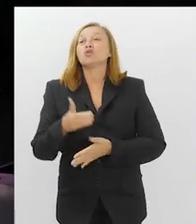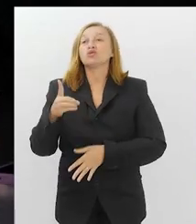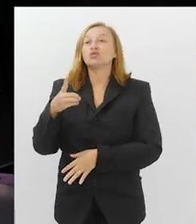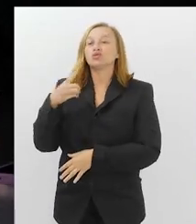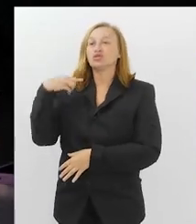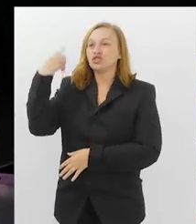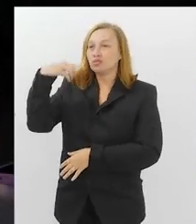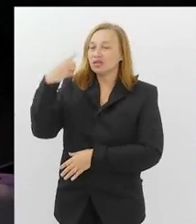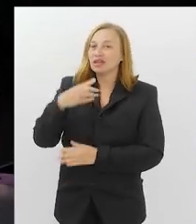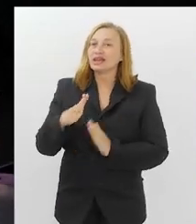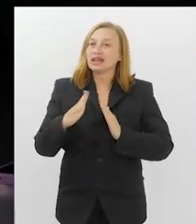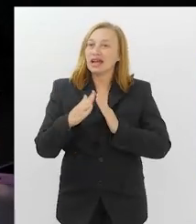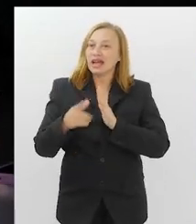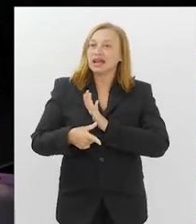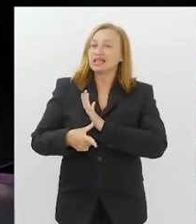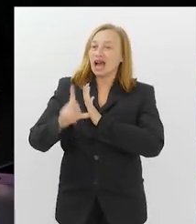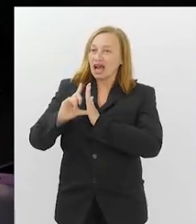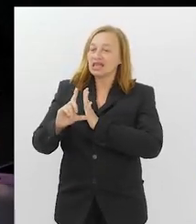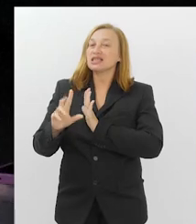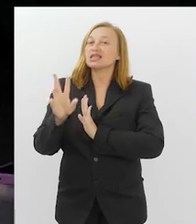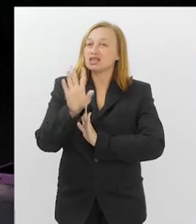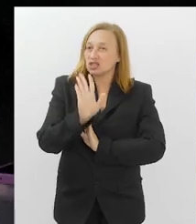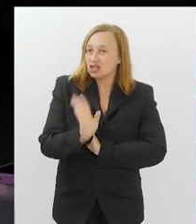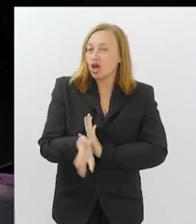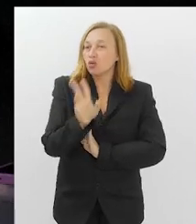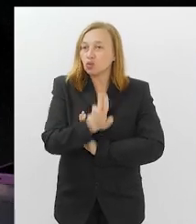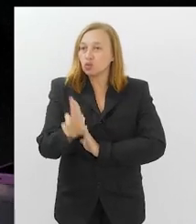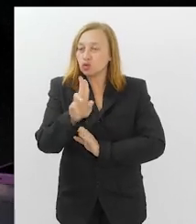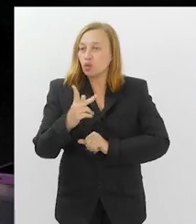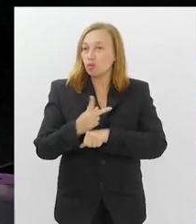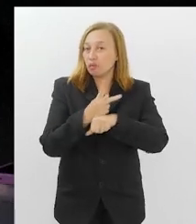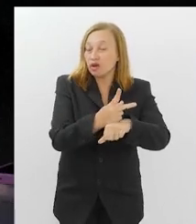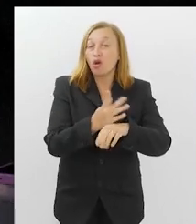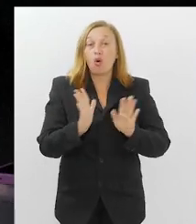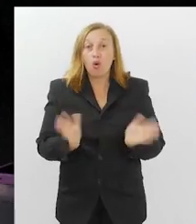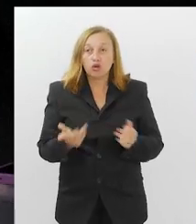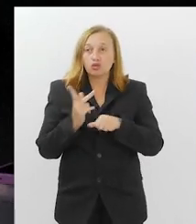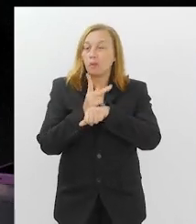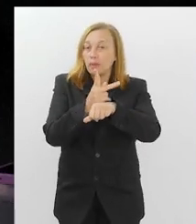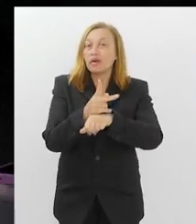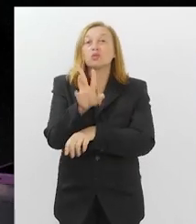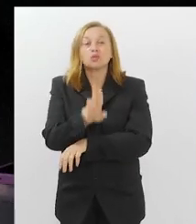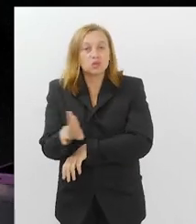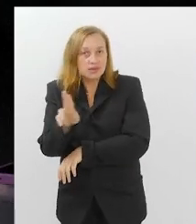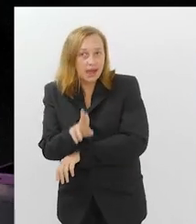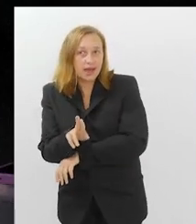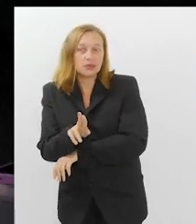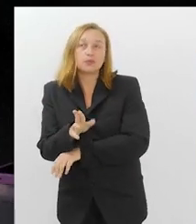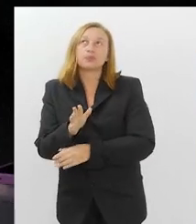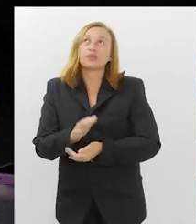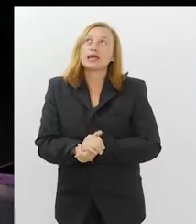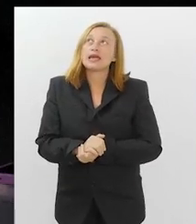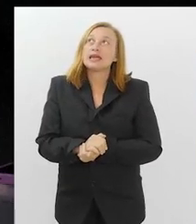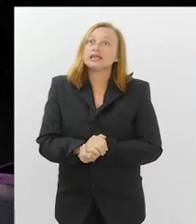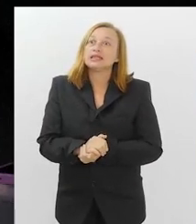aqui já estavam começou a fazer uso do prêmio. Hoje a gente tem um prêmio muito usado, que tem